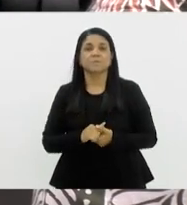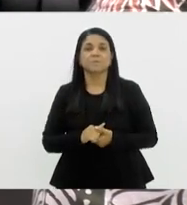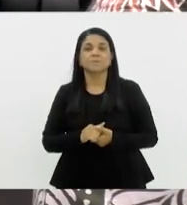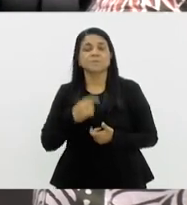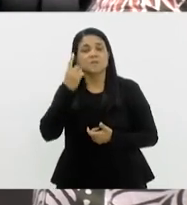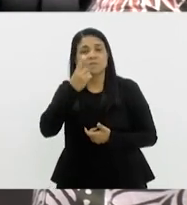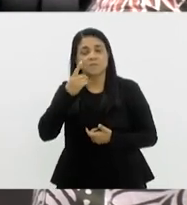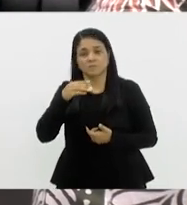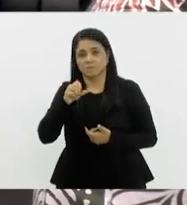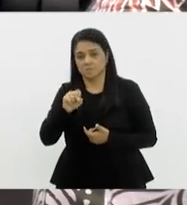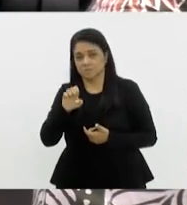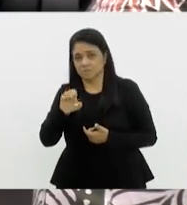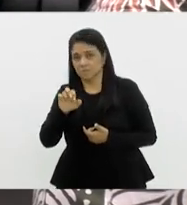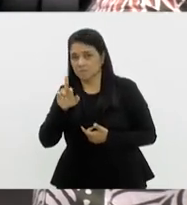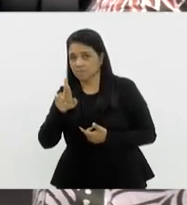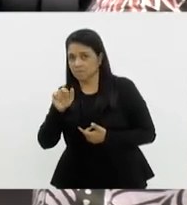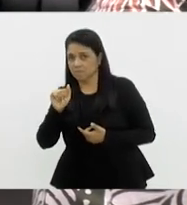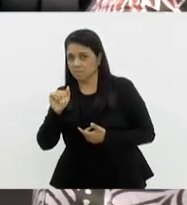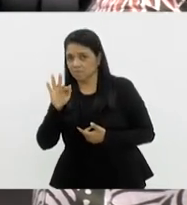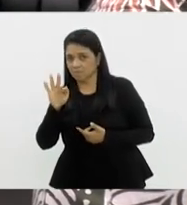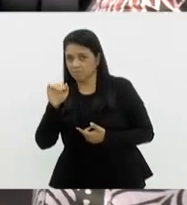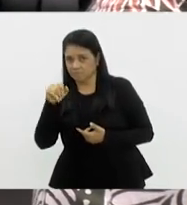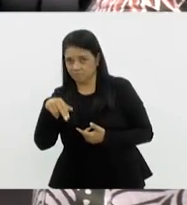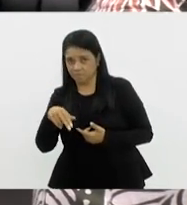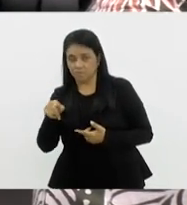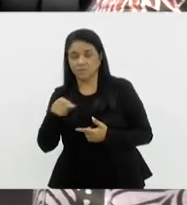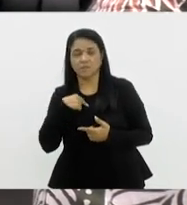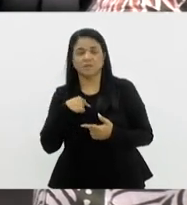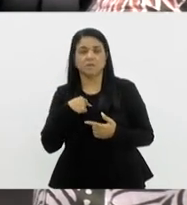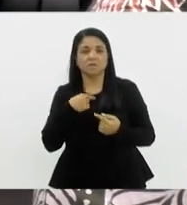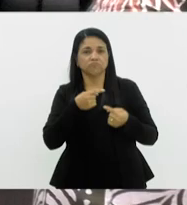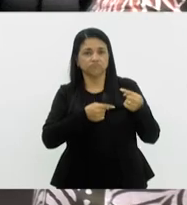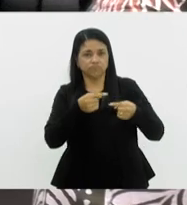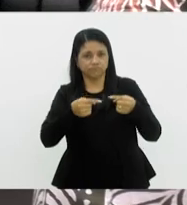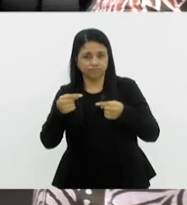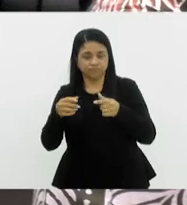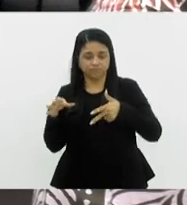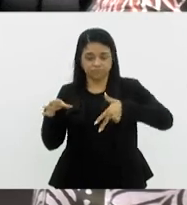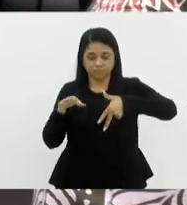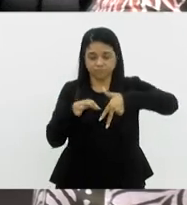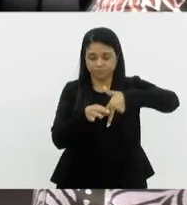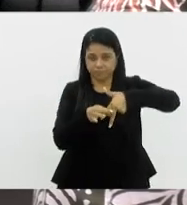que está em discussão aqui é se a introdução do monitoramento eletrônico,